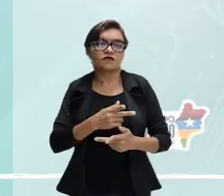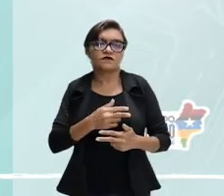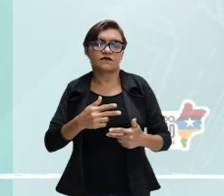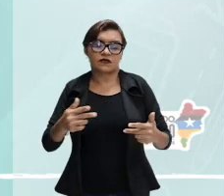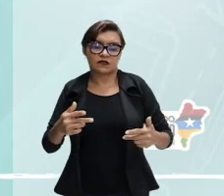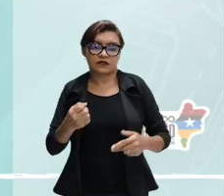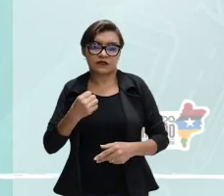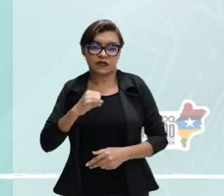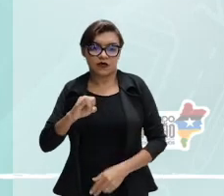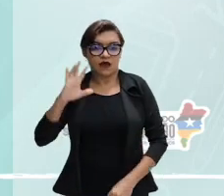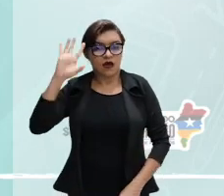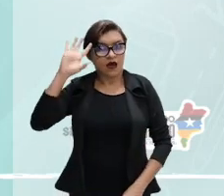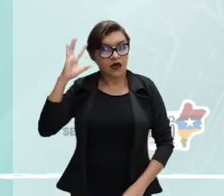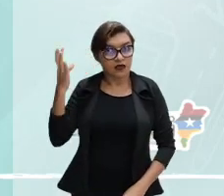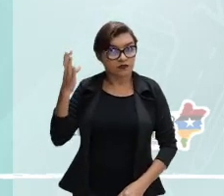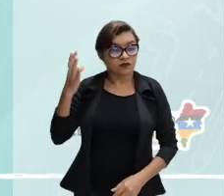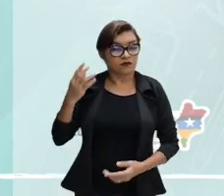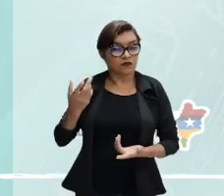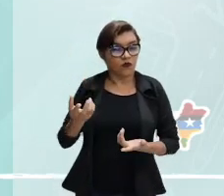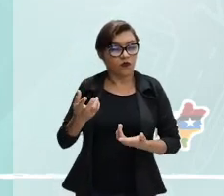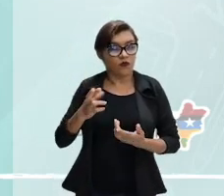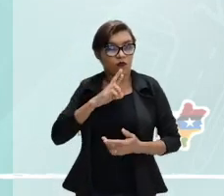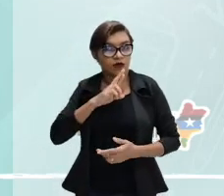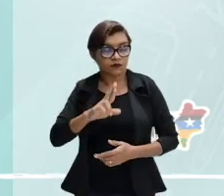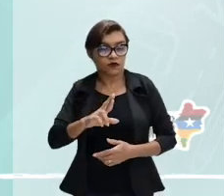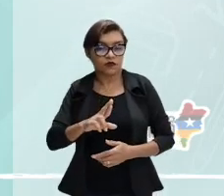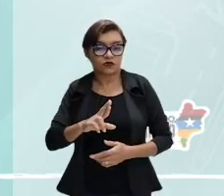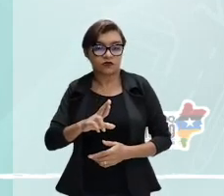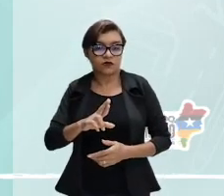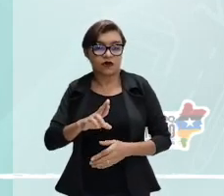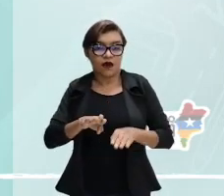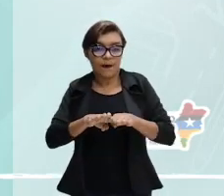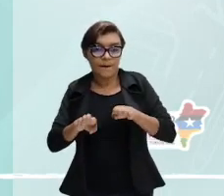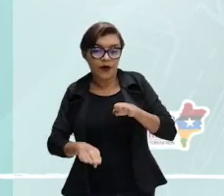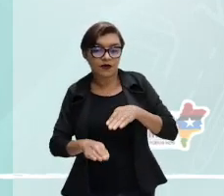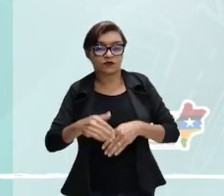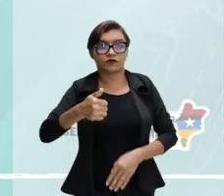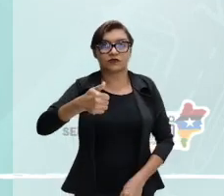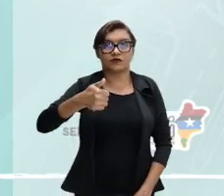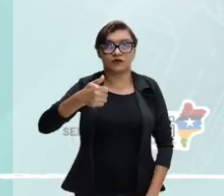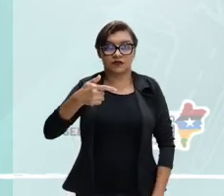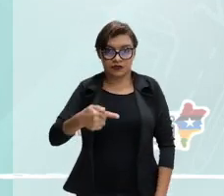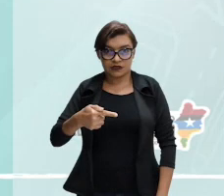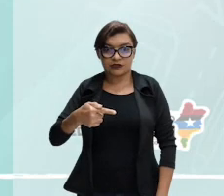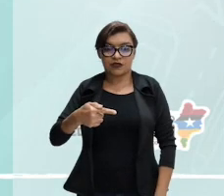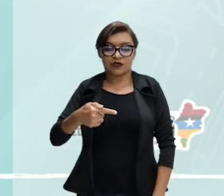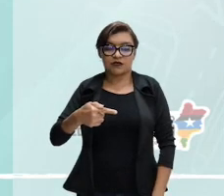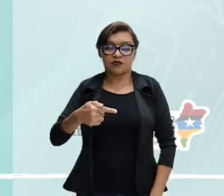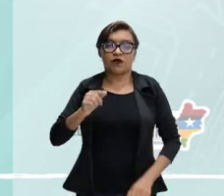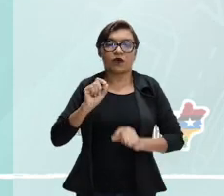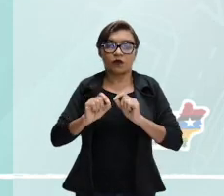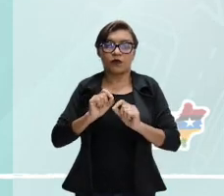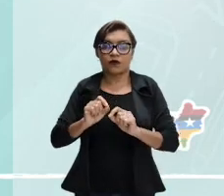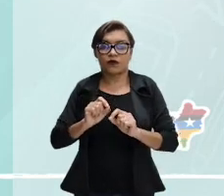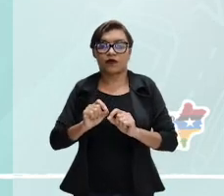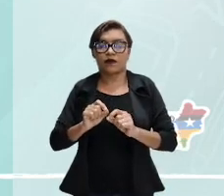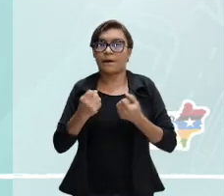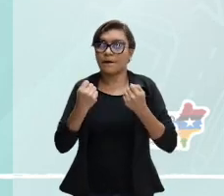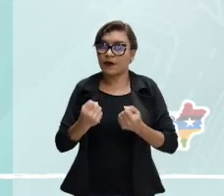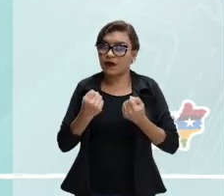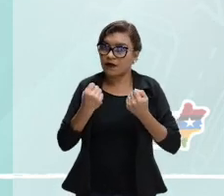Se esse resultado for abaixo de 17, eu estou o quê? Um indivíduo que está muito abaixo do peso.